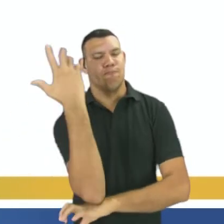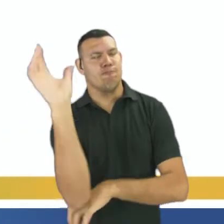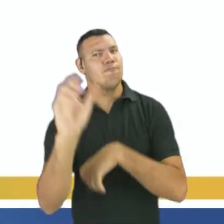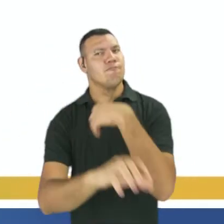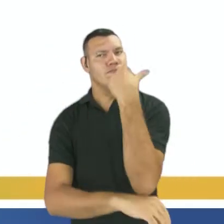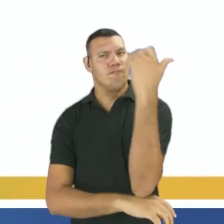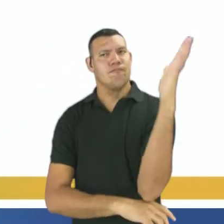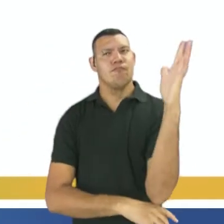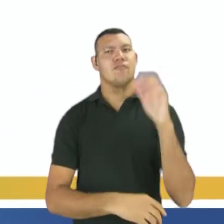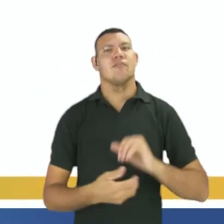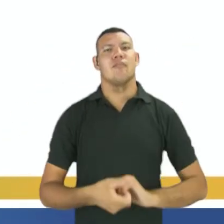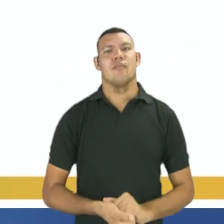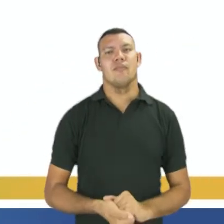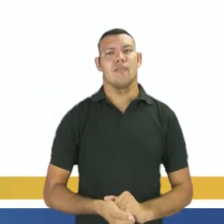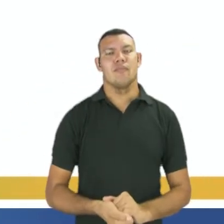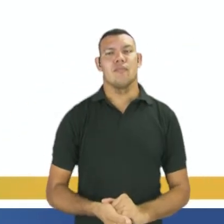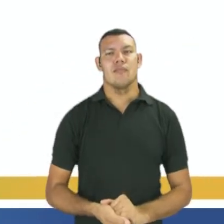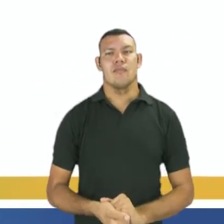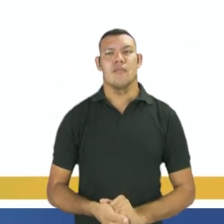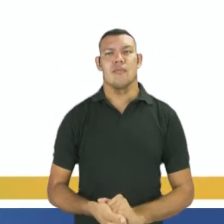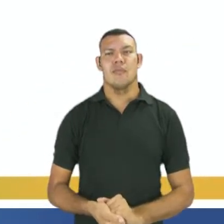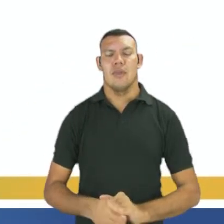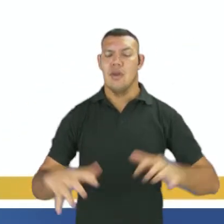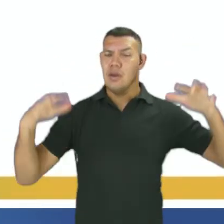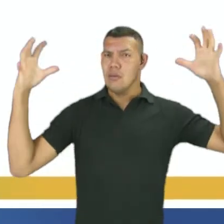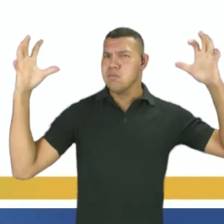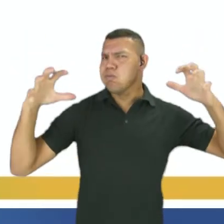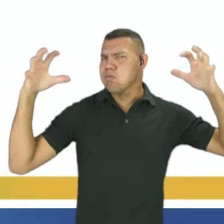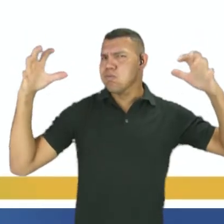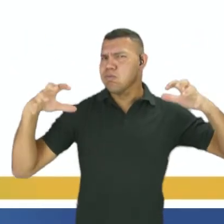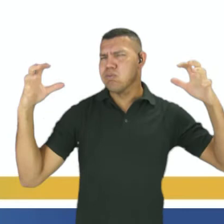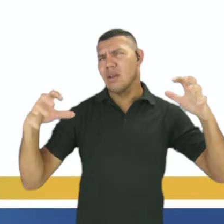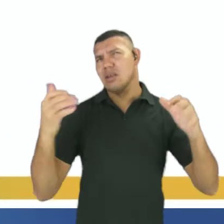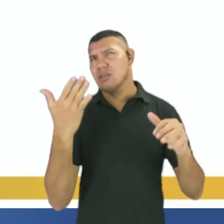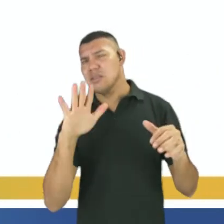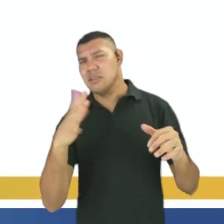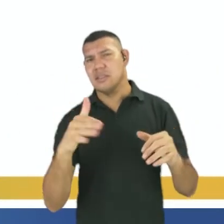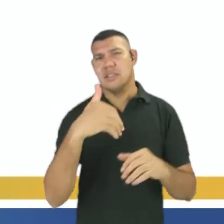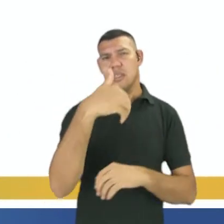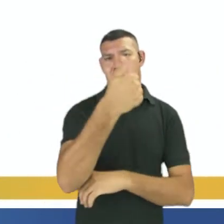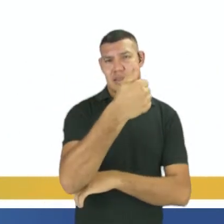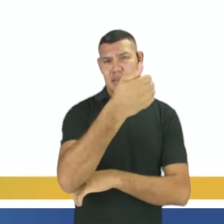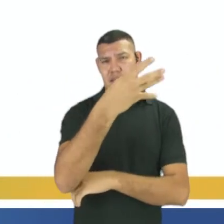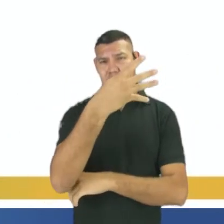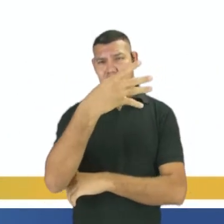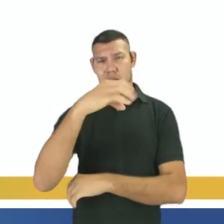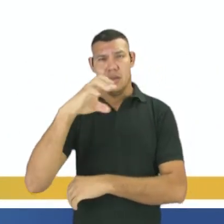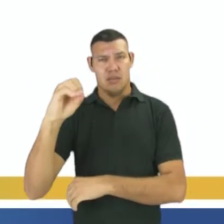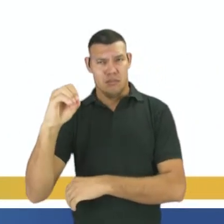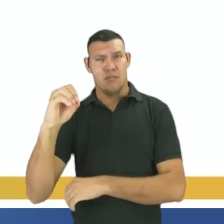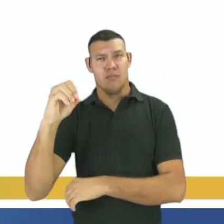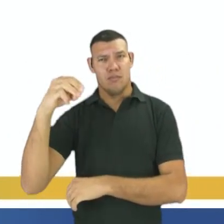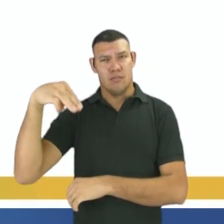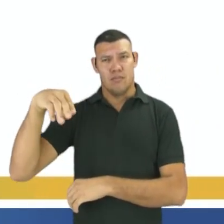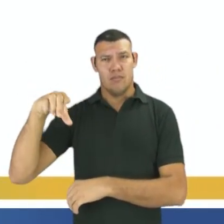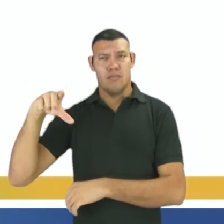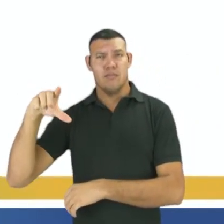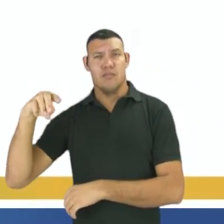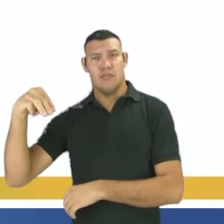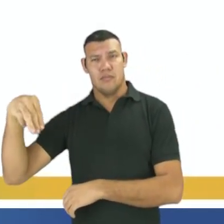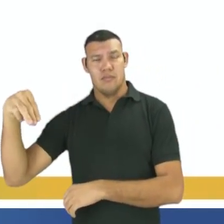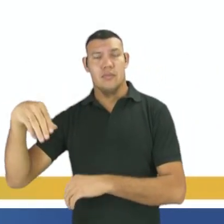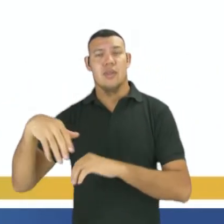é essa a elevação pluviométrica levaria entre mil e quatrocentos a 3.500 MM de água por ano